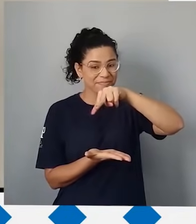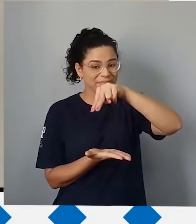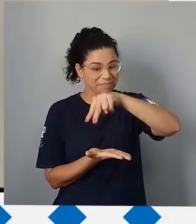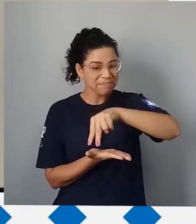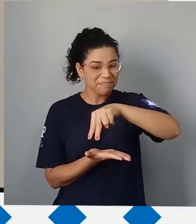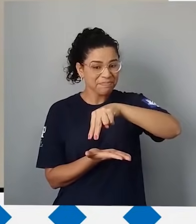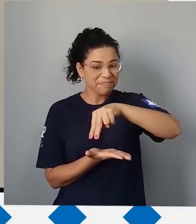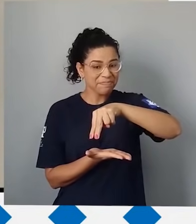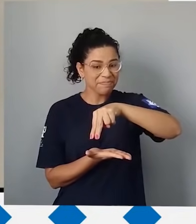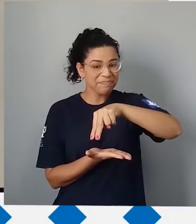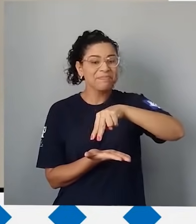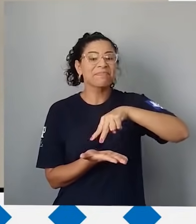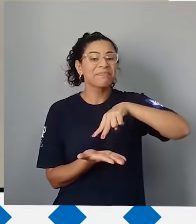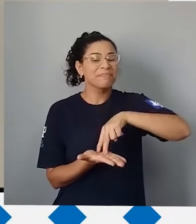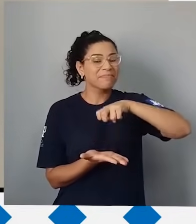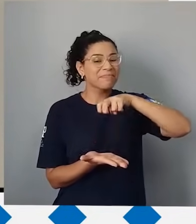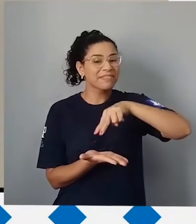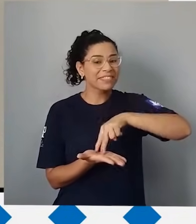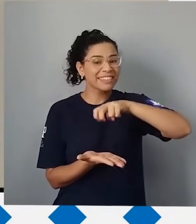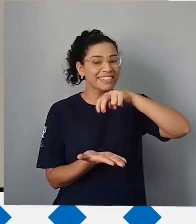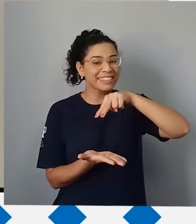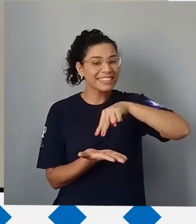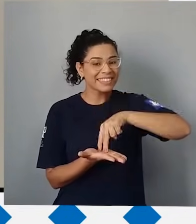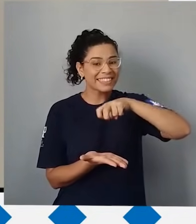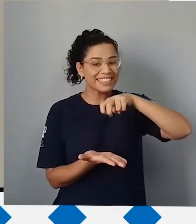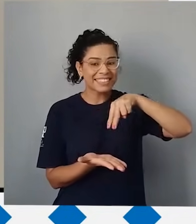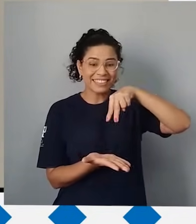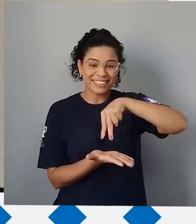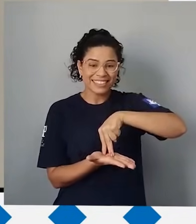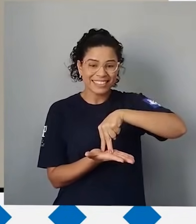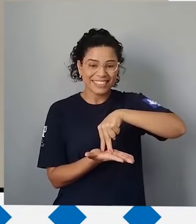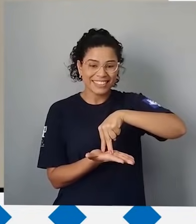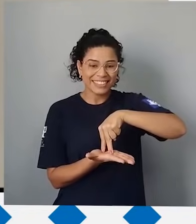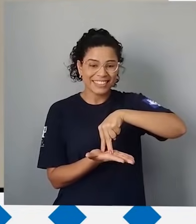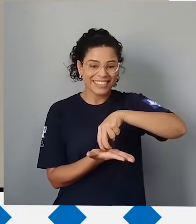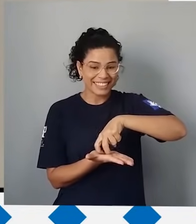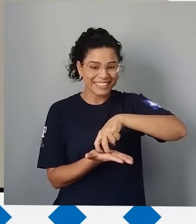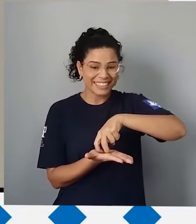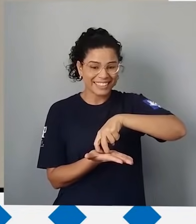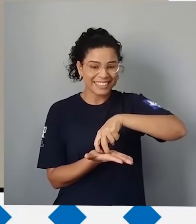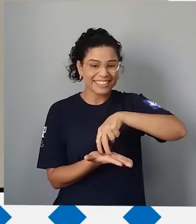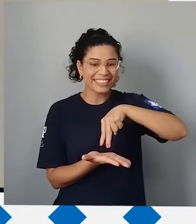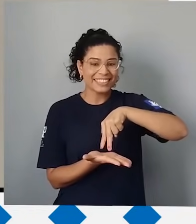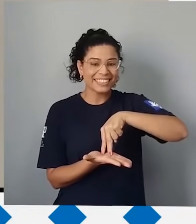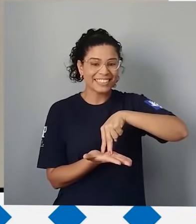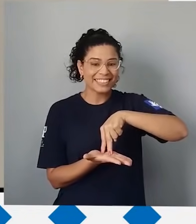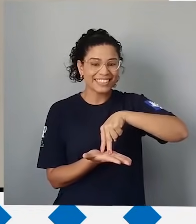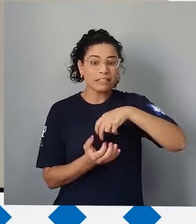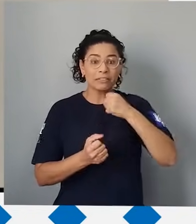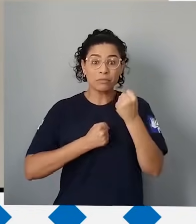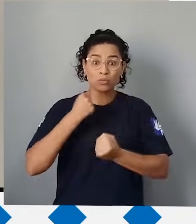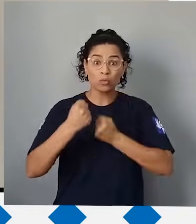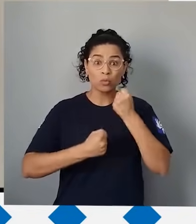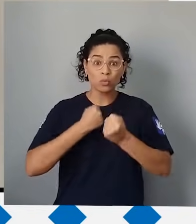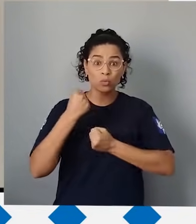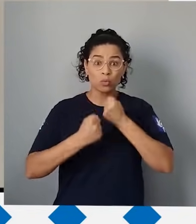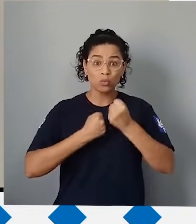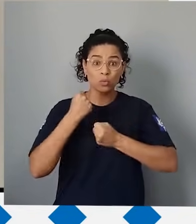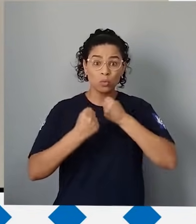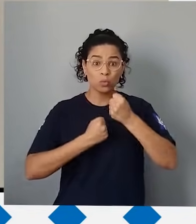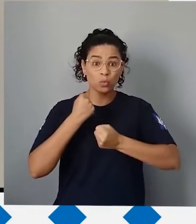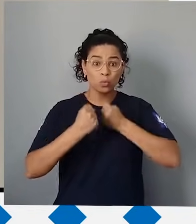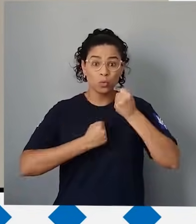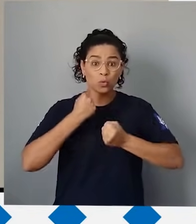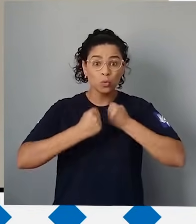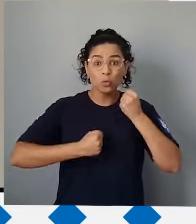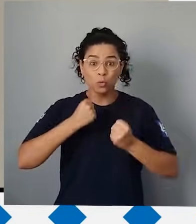tembeia, tembeia, tembeia, ruka, ruka, ruka, simamaka. Kimbia, kimbia,